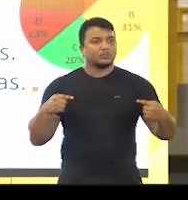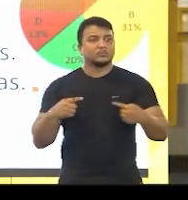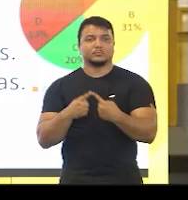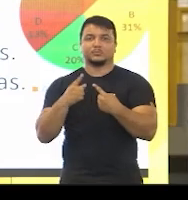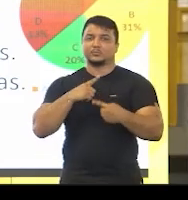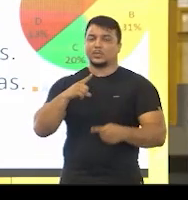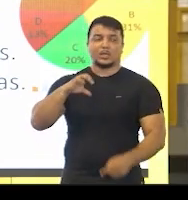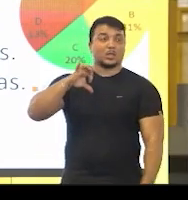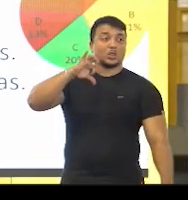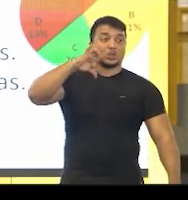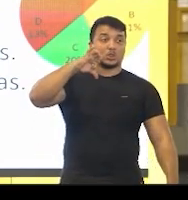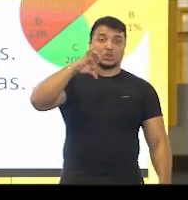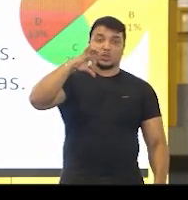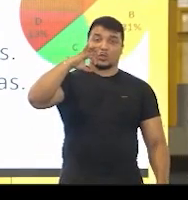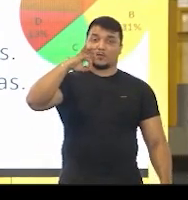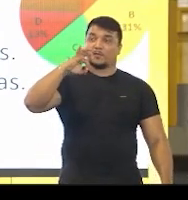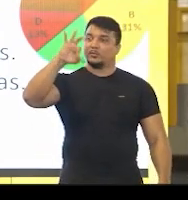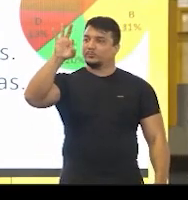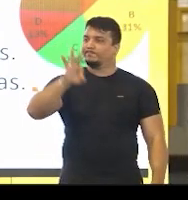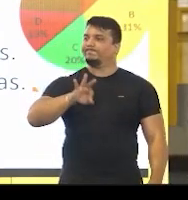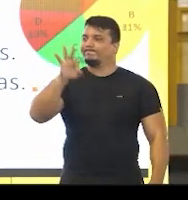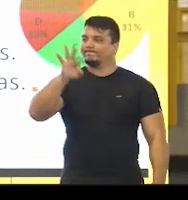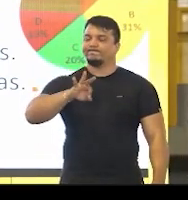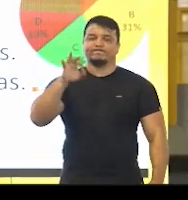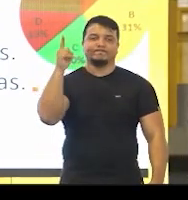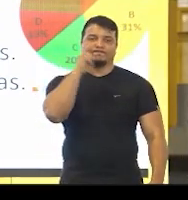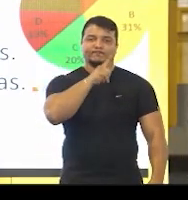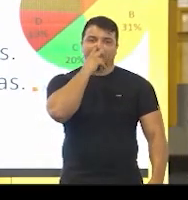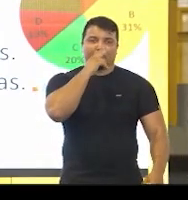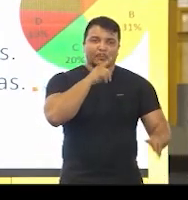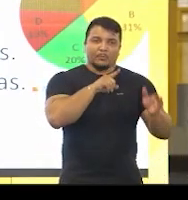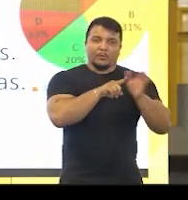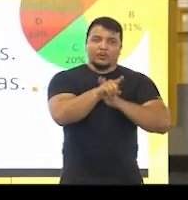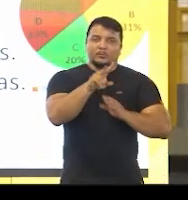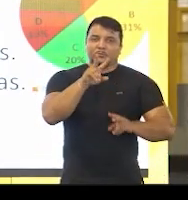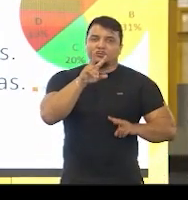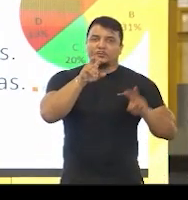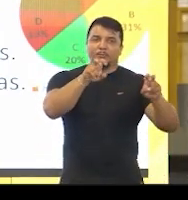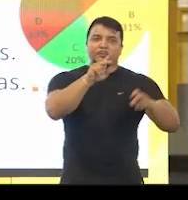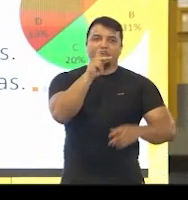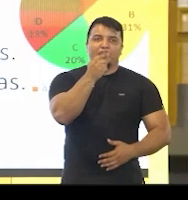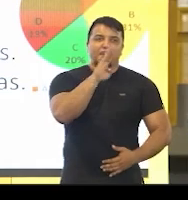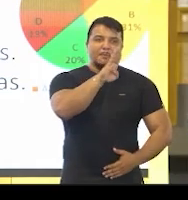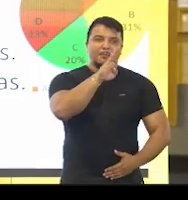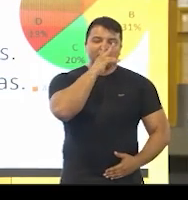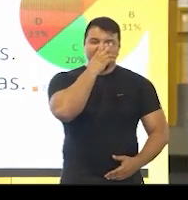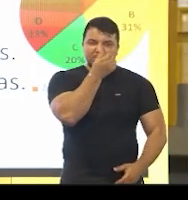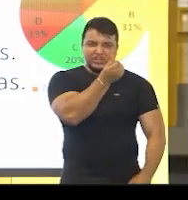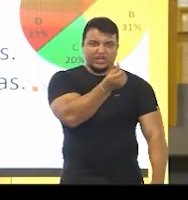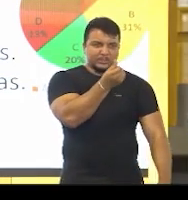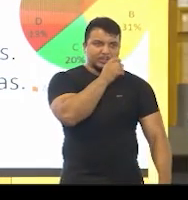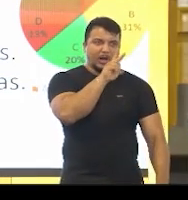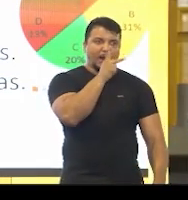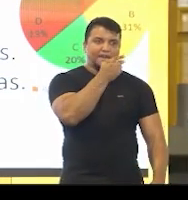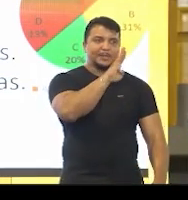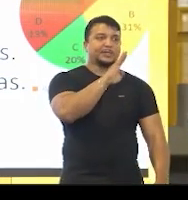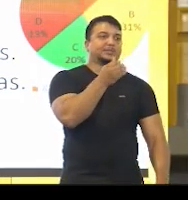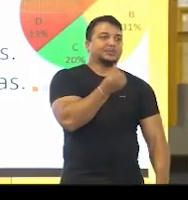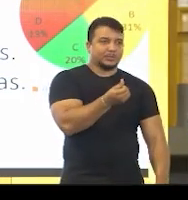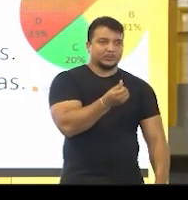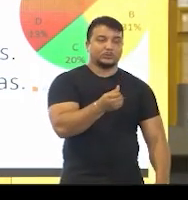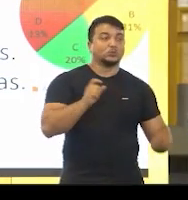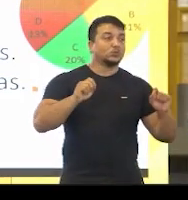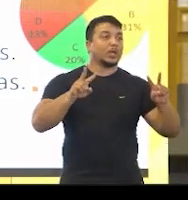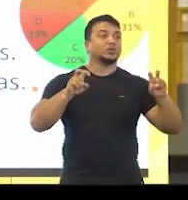ter 90% de chance dessa questão ser da habilidade 6. O que é